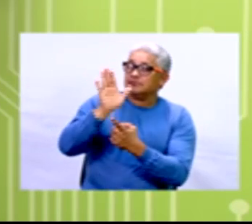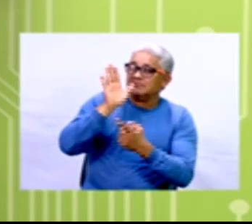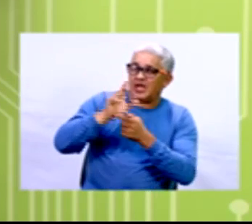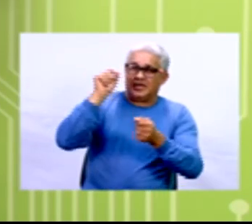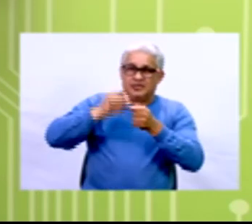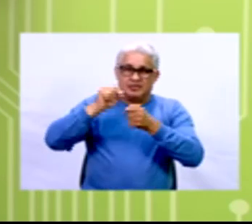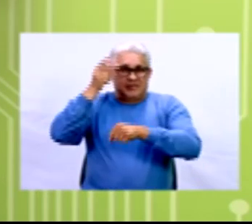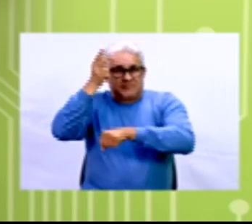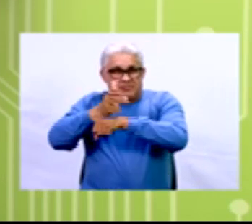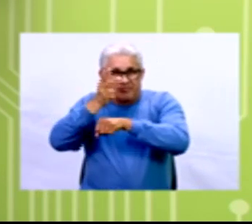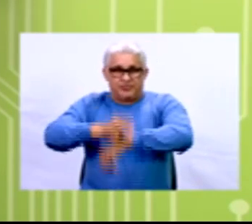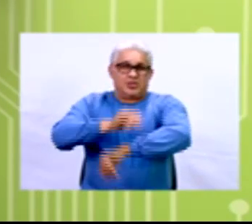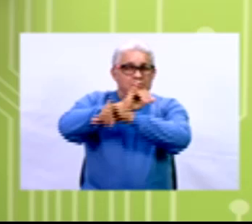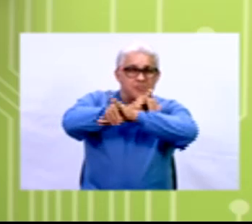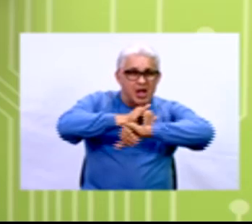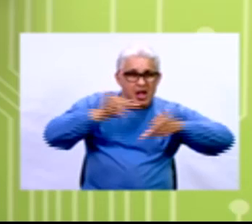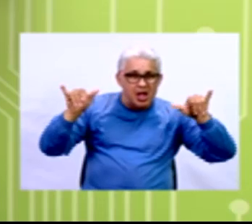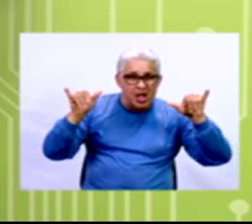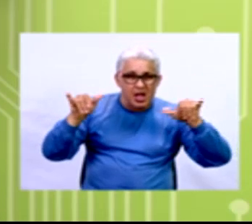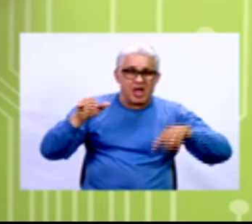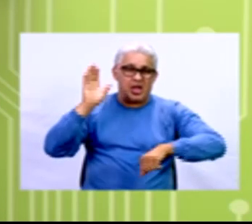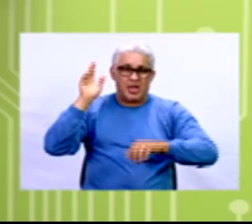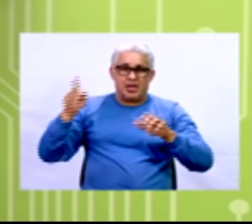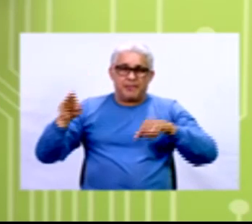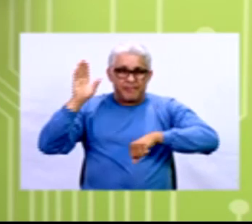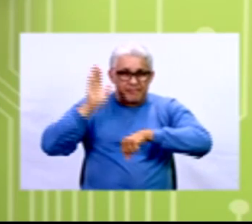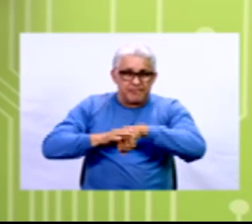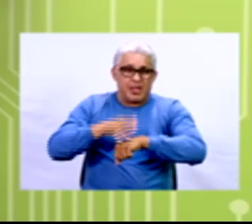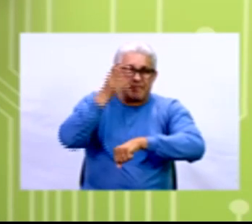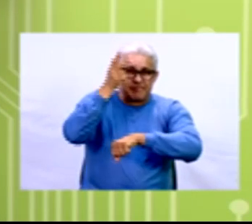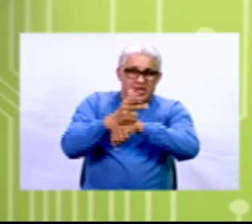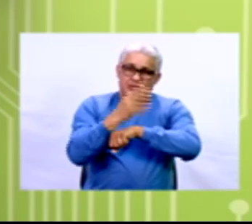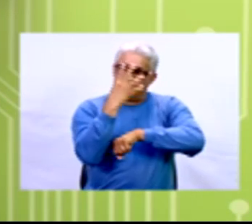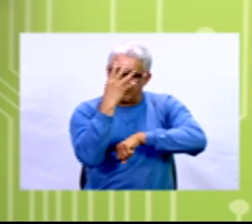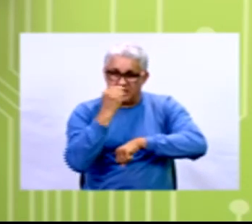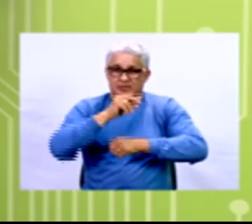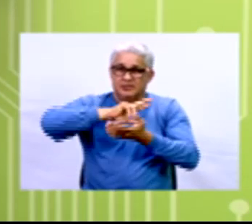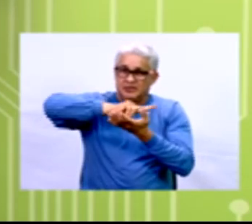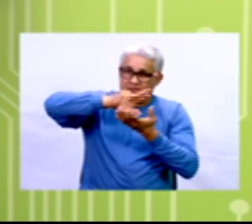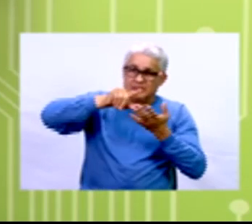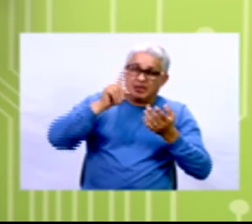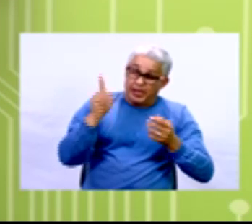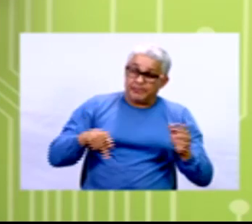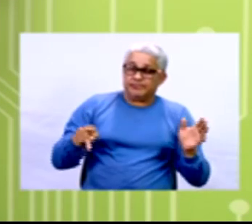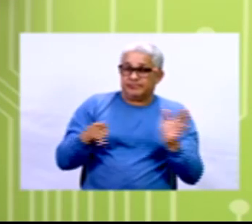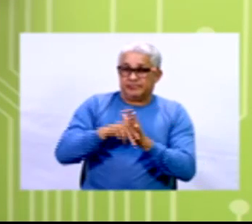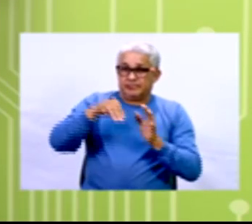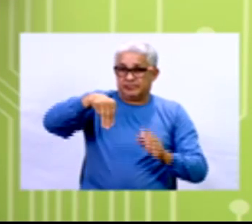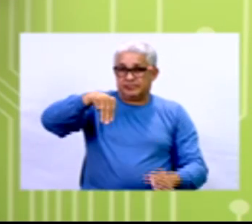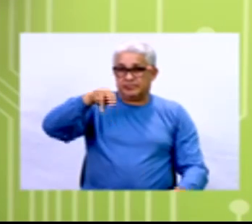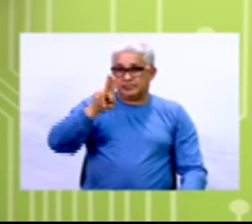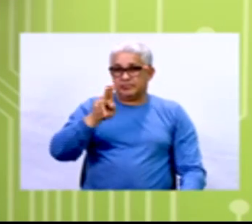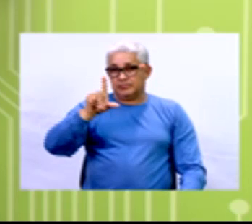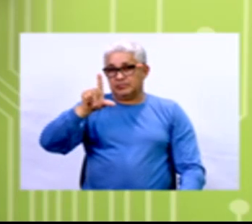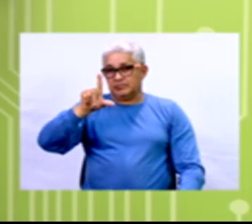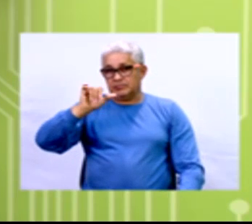para divulgar os nossos próprios vídeos, as fotos. Então, tudo isso é um recurso multimídia. Aí nós temos